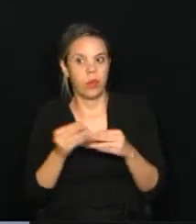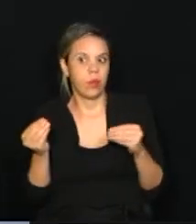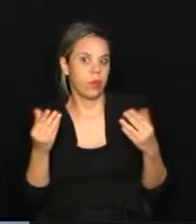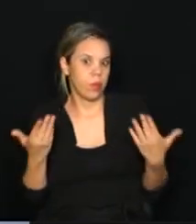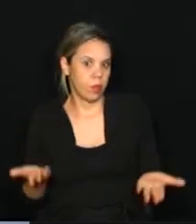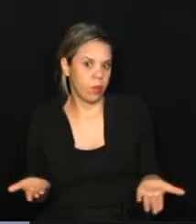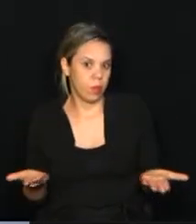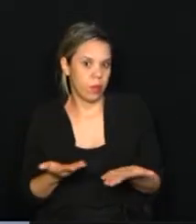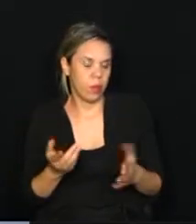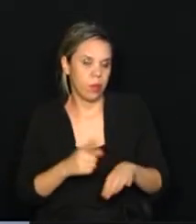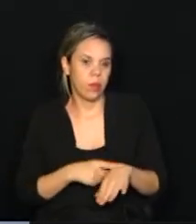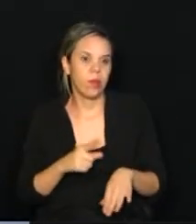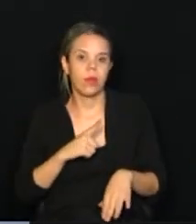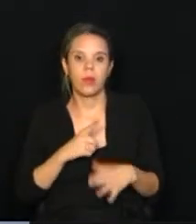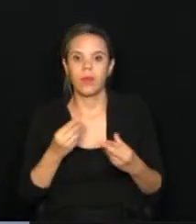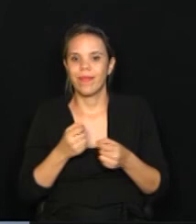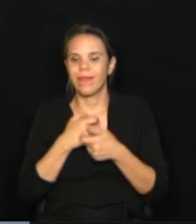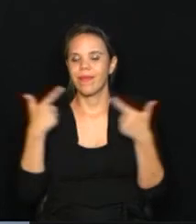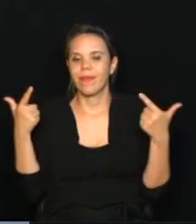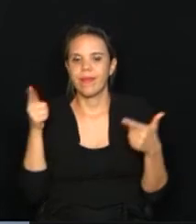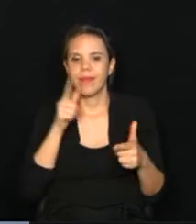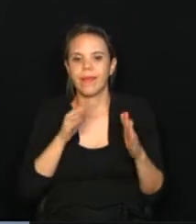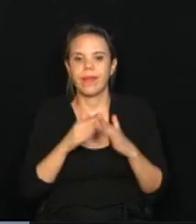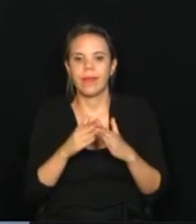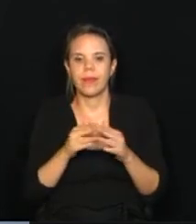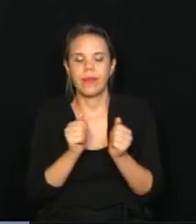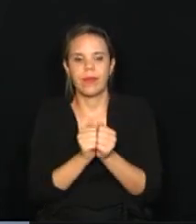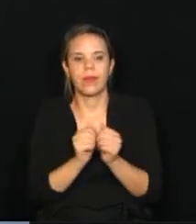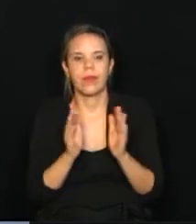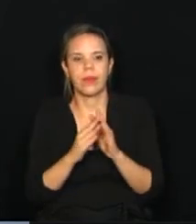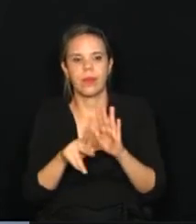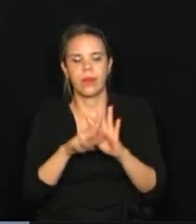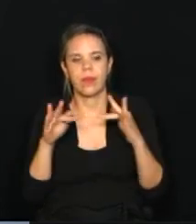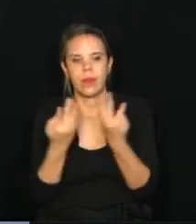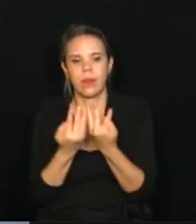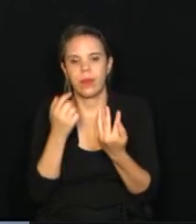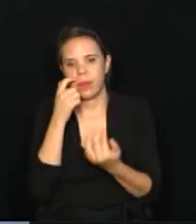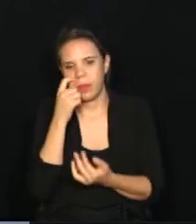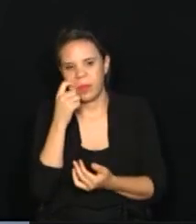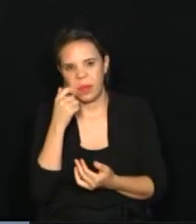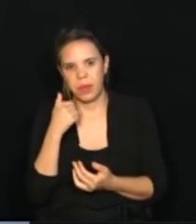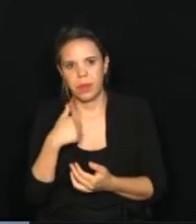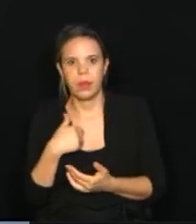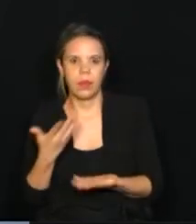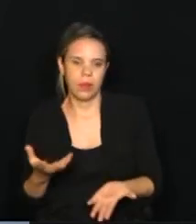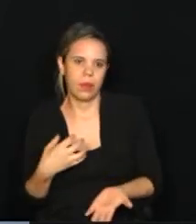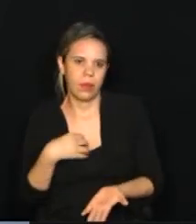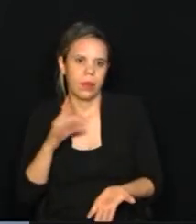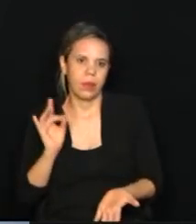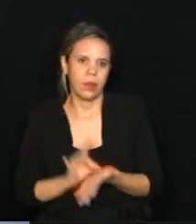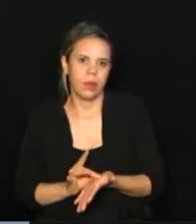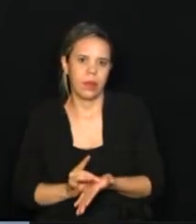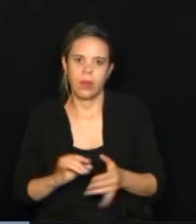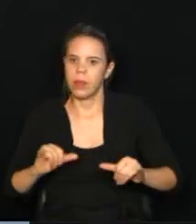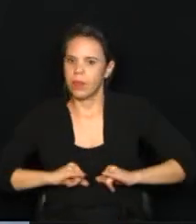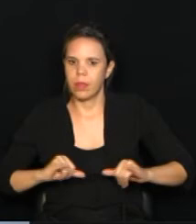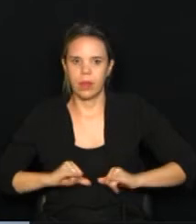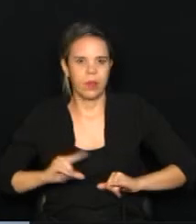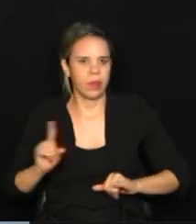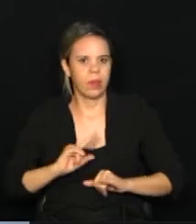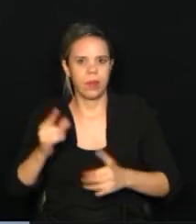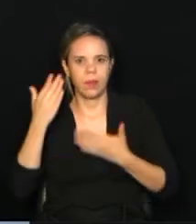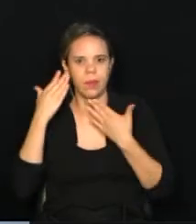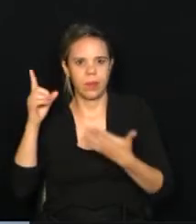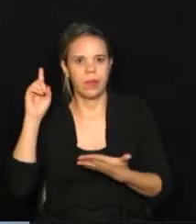no momento, eu tenho muita sorte, porque eu moro na minha casa, com a minha família. Então, dessa parte, realmente não estou sofrendo, graças a